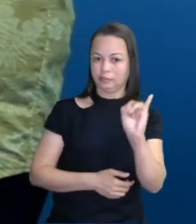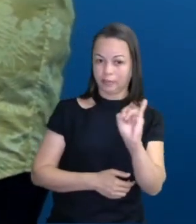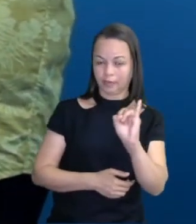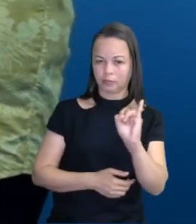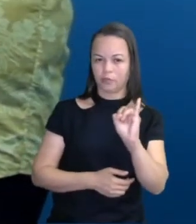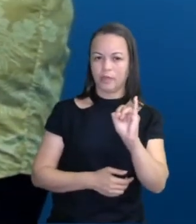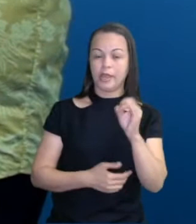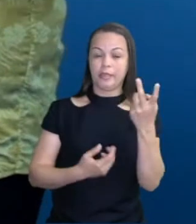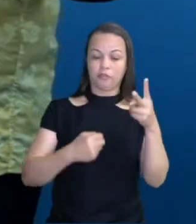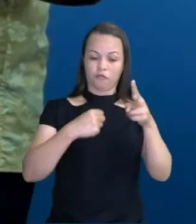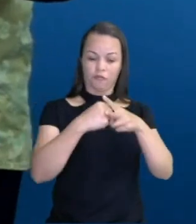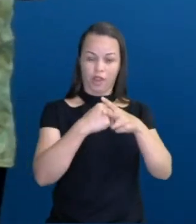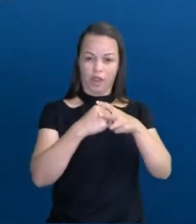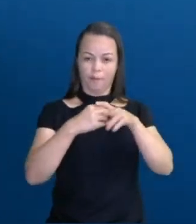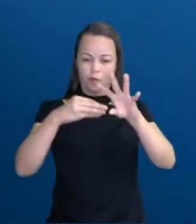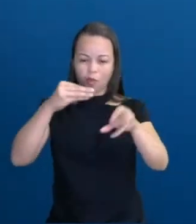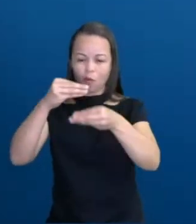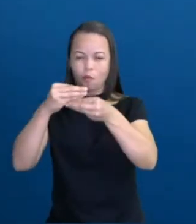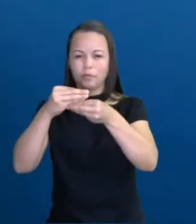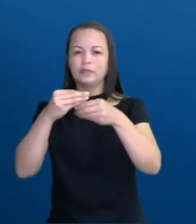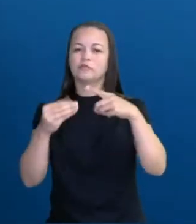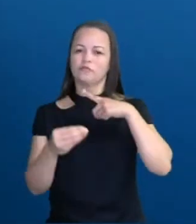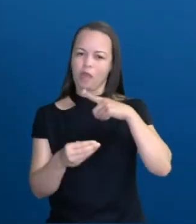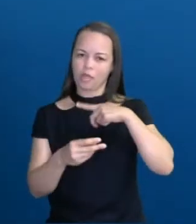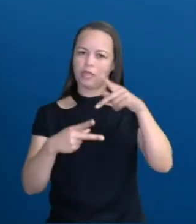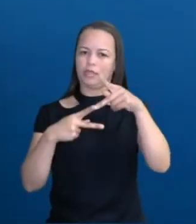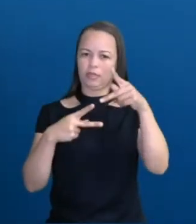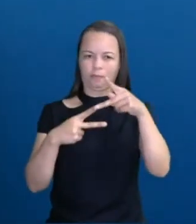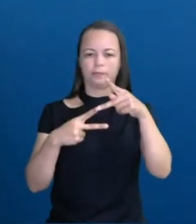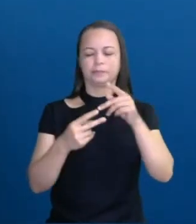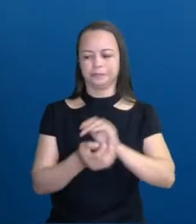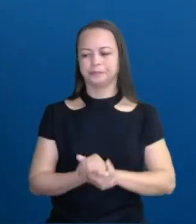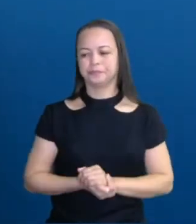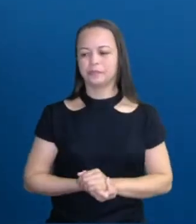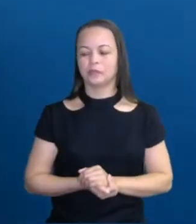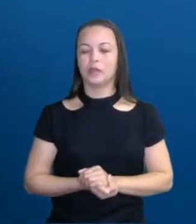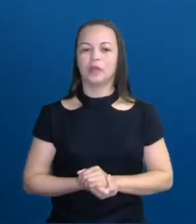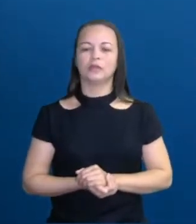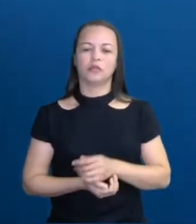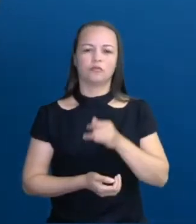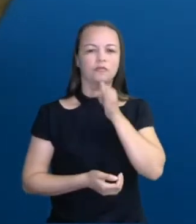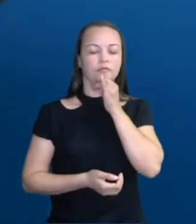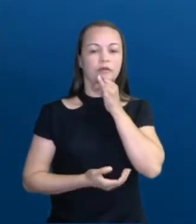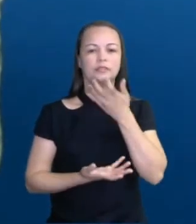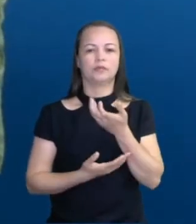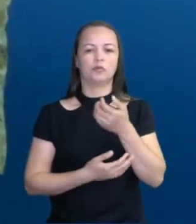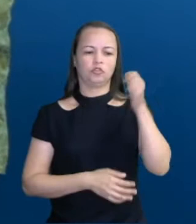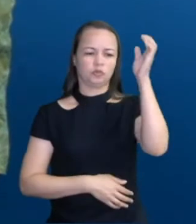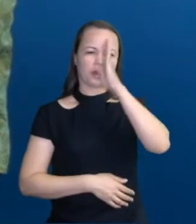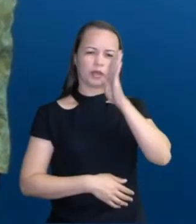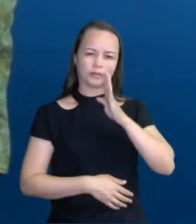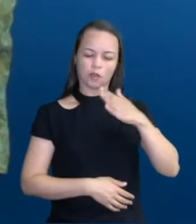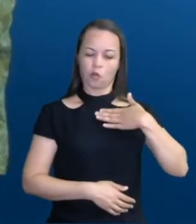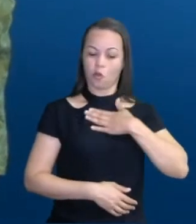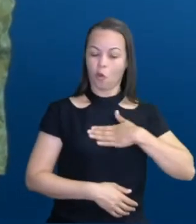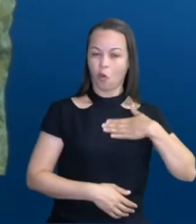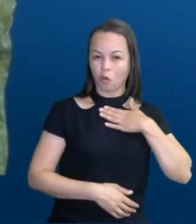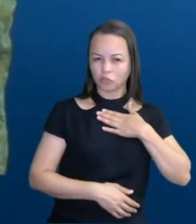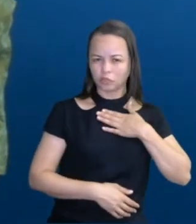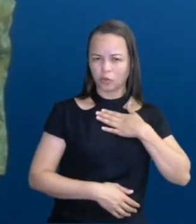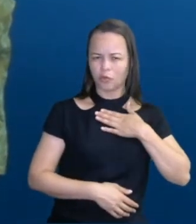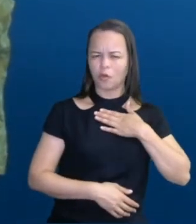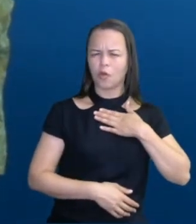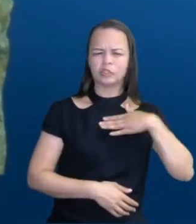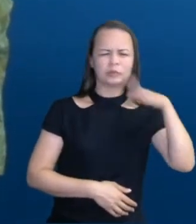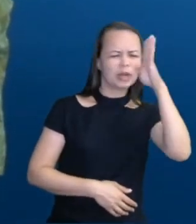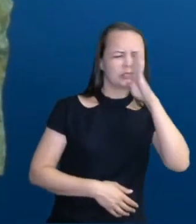esse verbo e o complemento vai aparecer uma preposição vamos a isso aqui os brasileiros gostam os brasileiros gostam